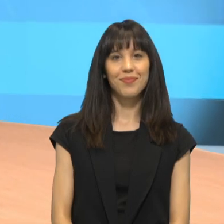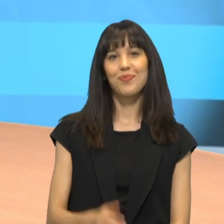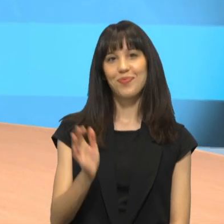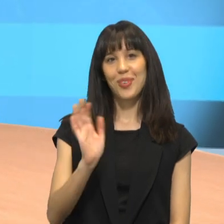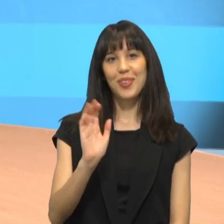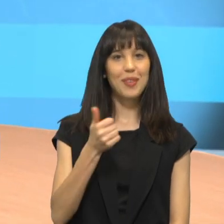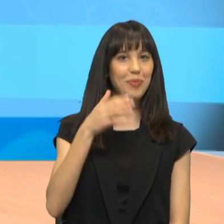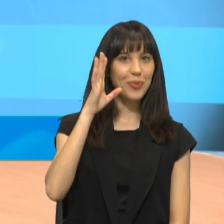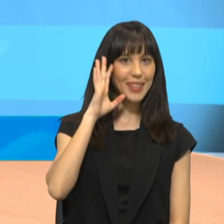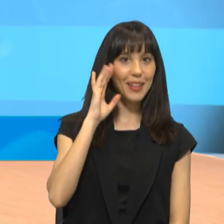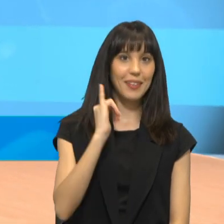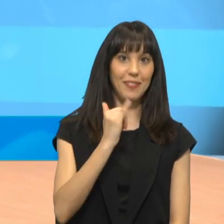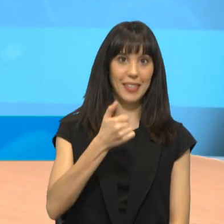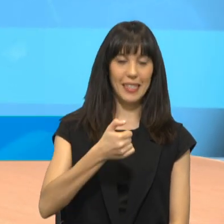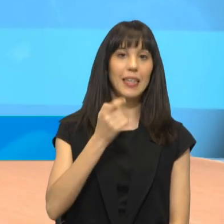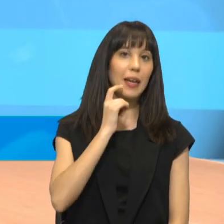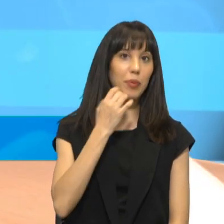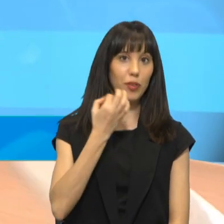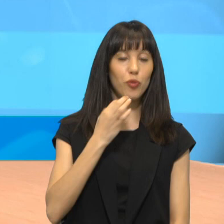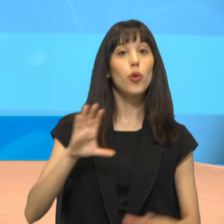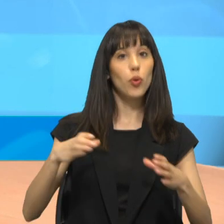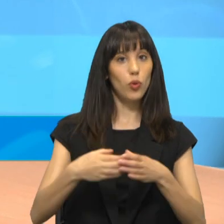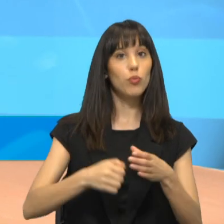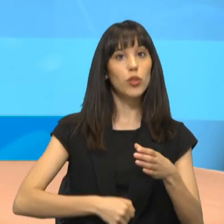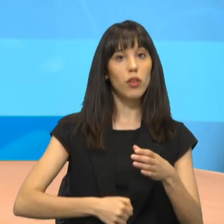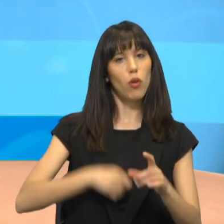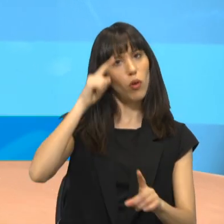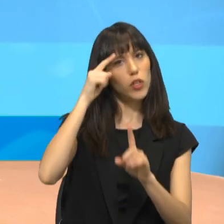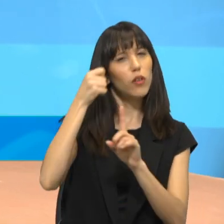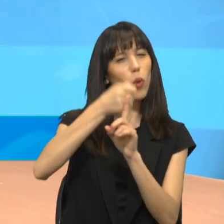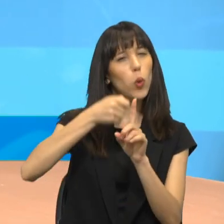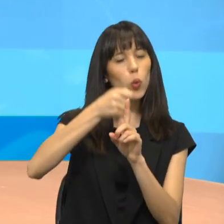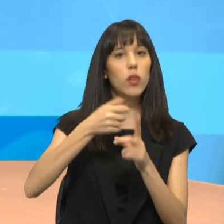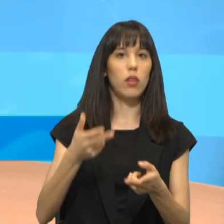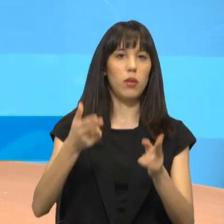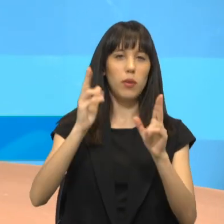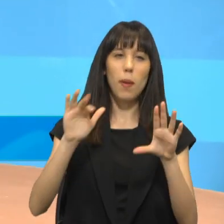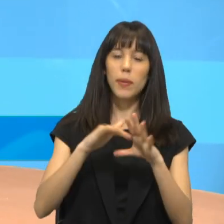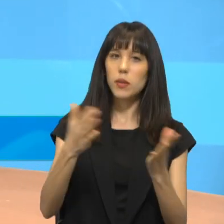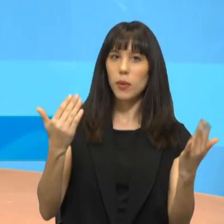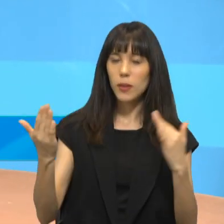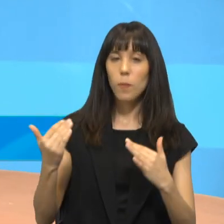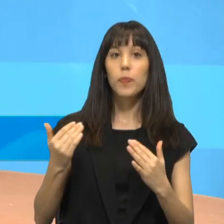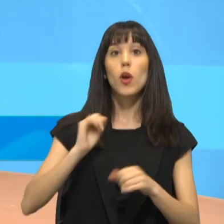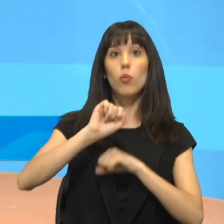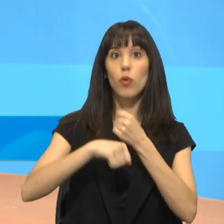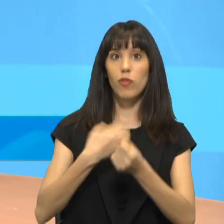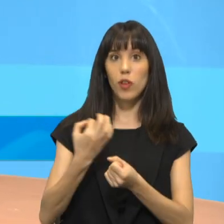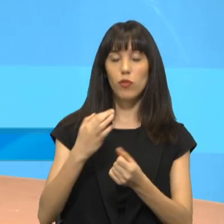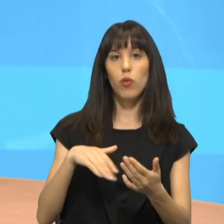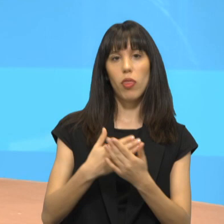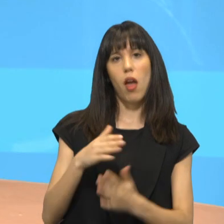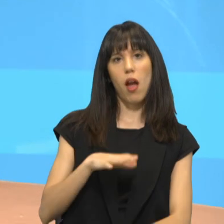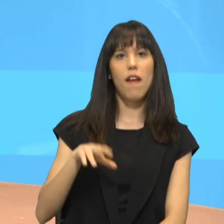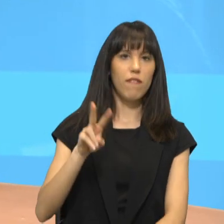Olá, muito boa tarde. O 25 de Abril envolveu grupos católicos na conquista da liberdade e da participação. Um movimento na esteira do Concílio Vaticano